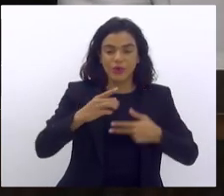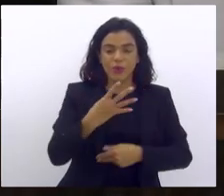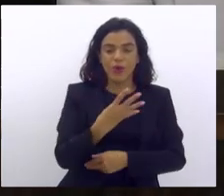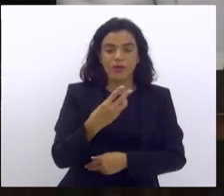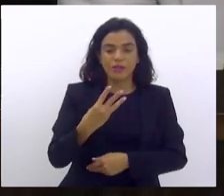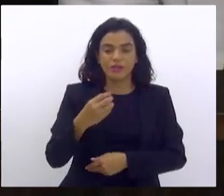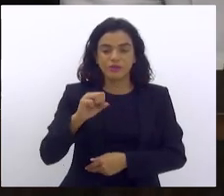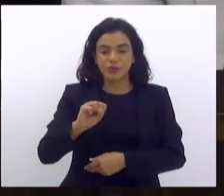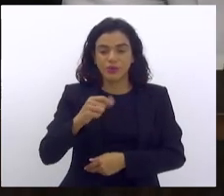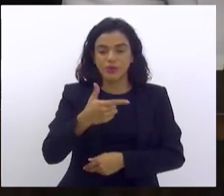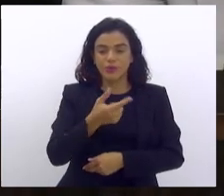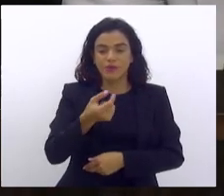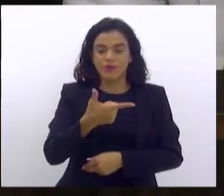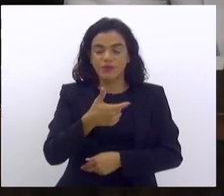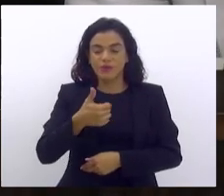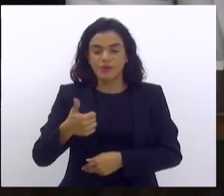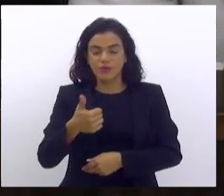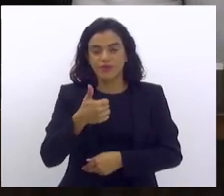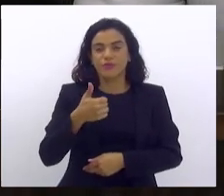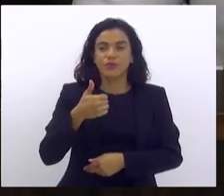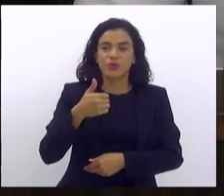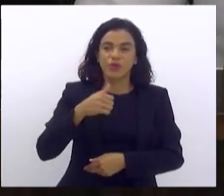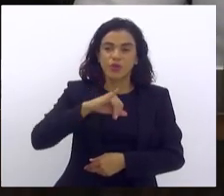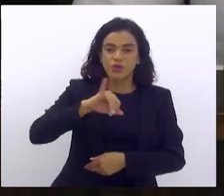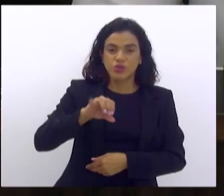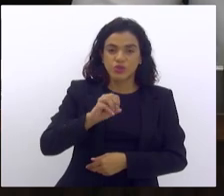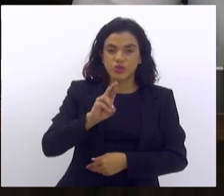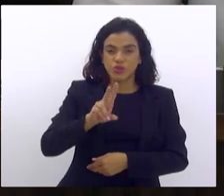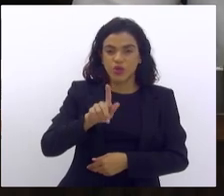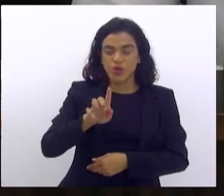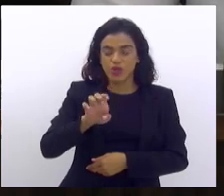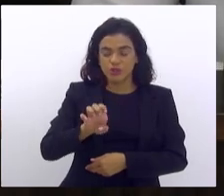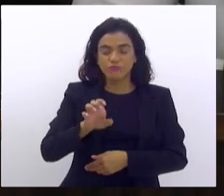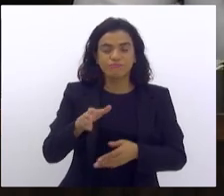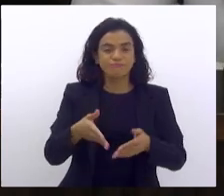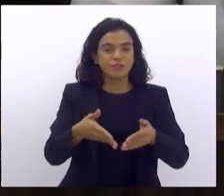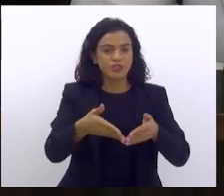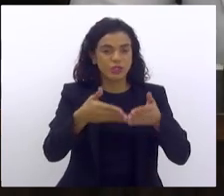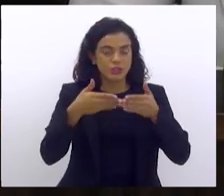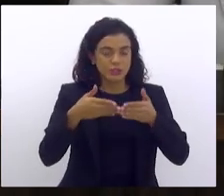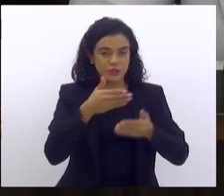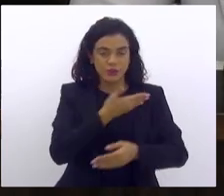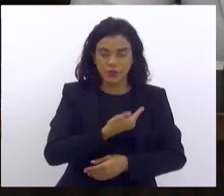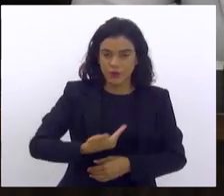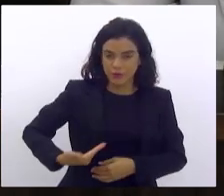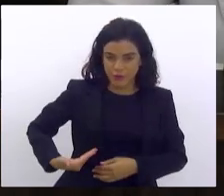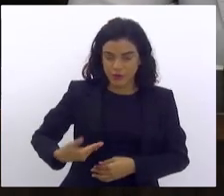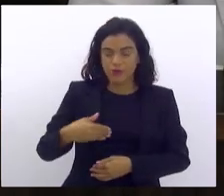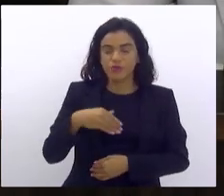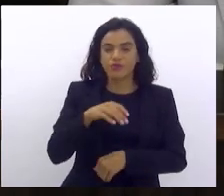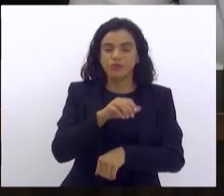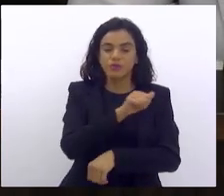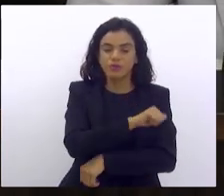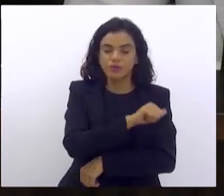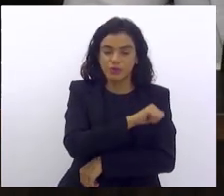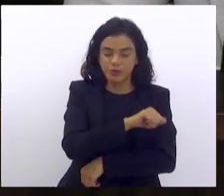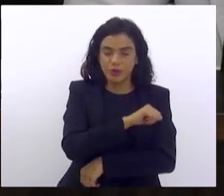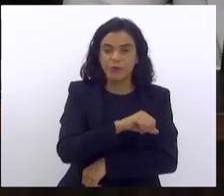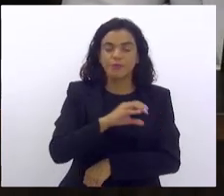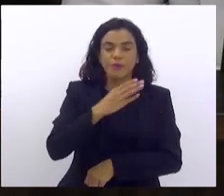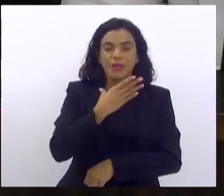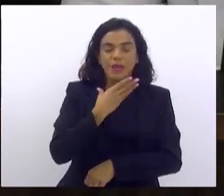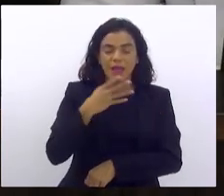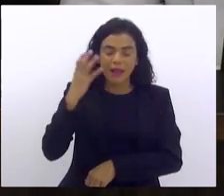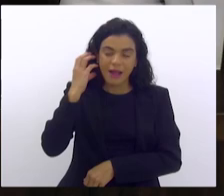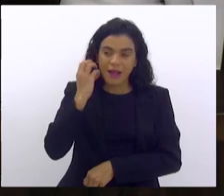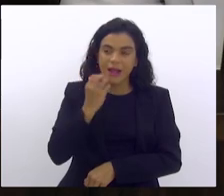438/2021, de autoria do deputado Jorge Felipe Neto, que solicita o excelentíssimo senhor governador do Estado do Rio de Janeiro, senhor Cláudio